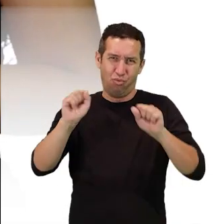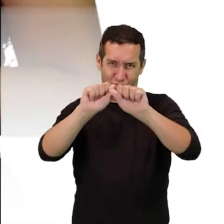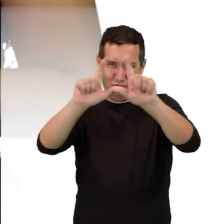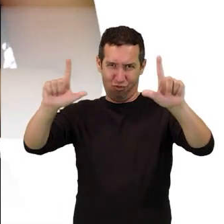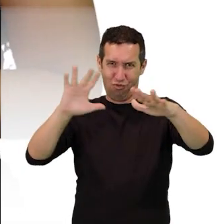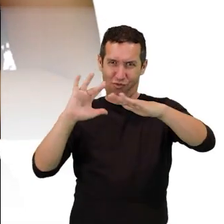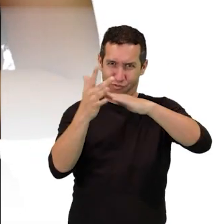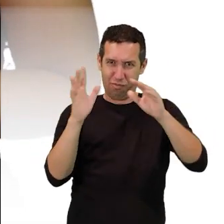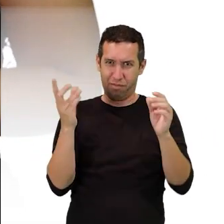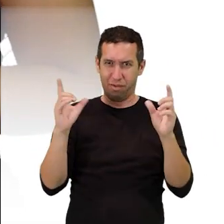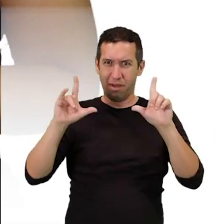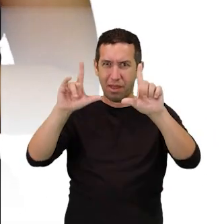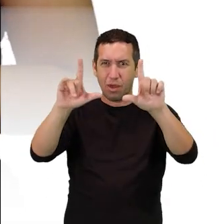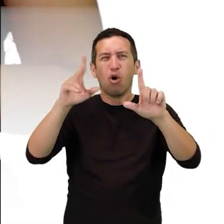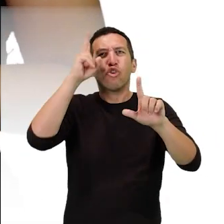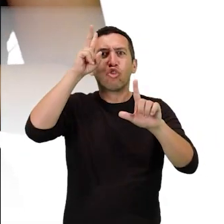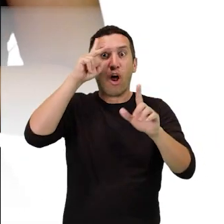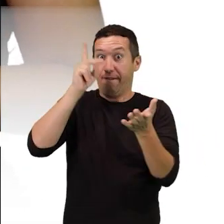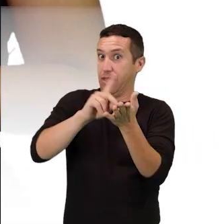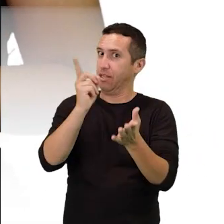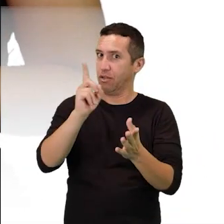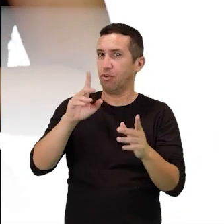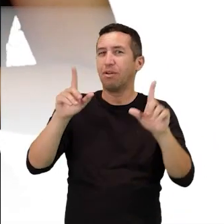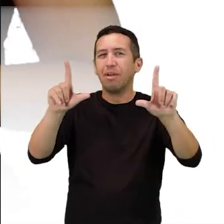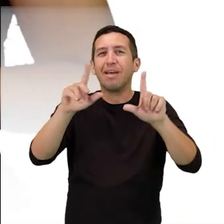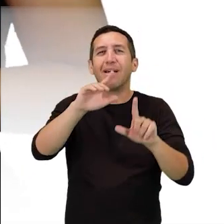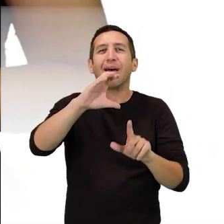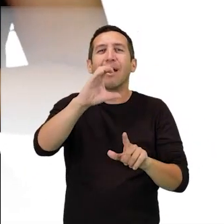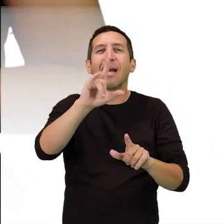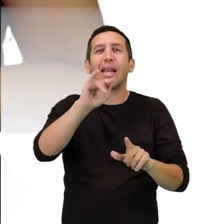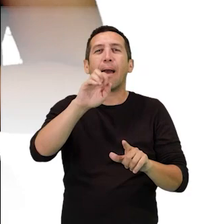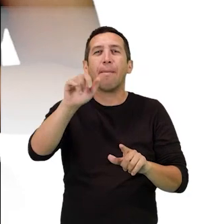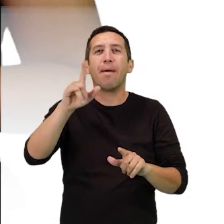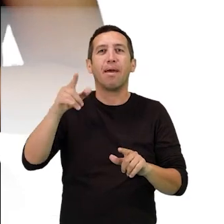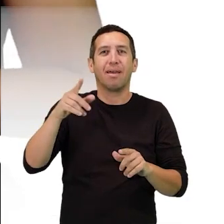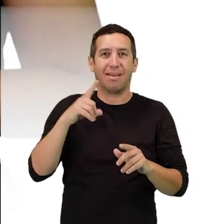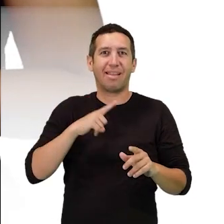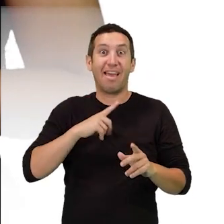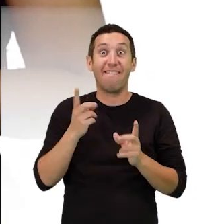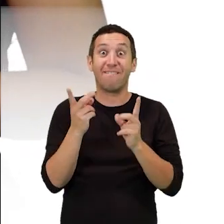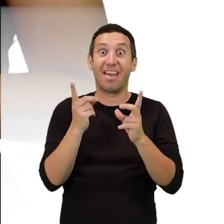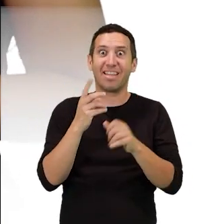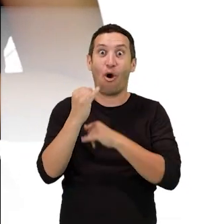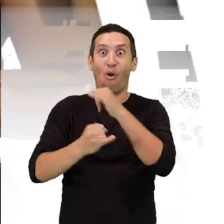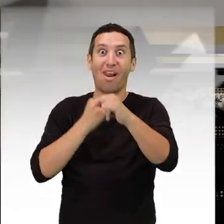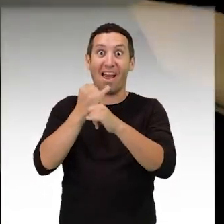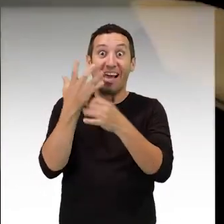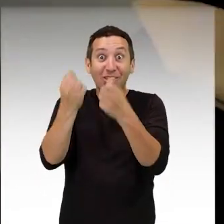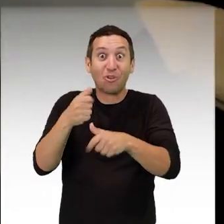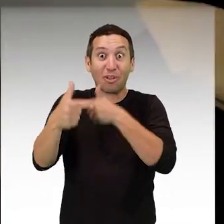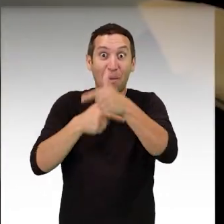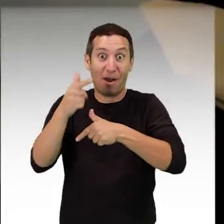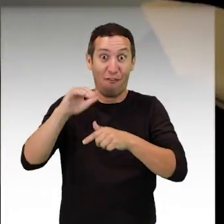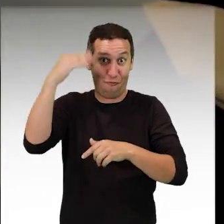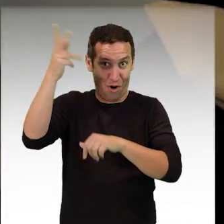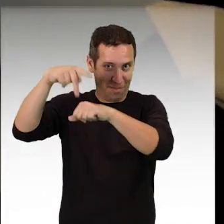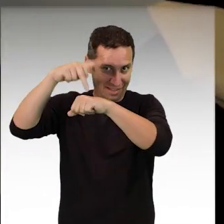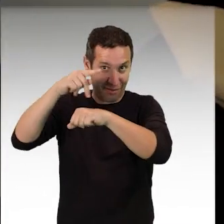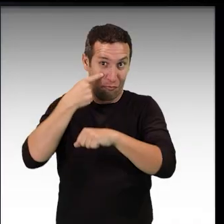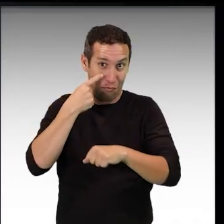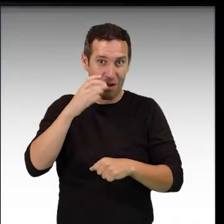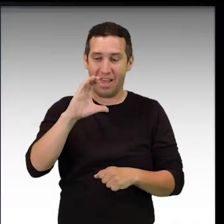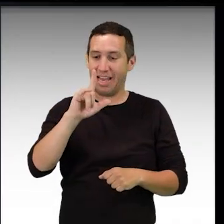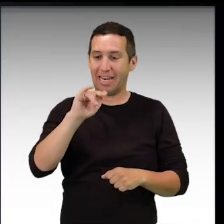postagens conta a história fictícia de Kleber, atraído pela oferta de emprego de vendas online no exterior. Vamos ver? Esse é o